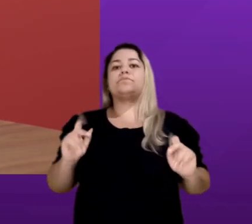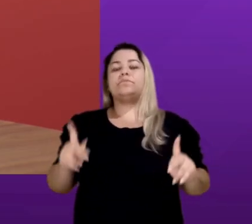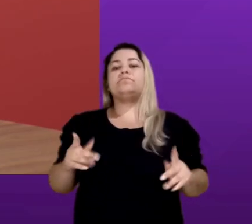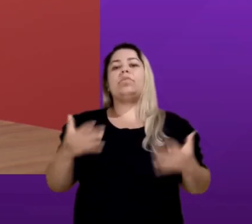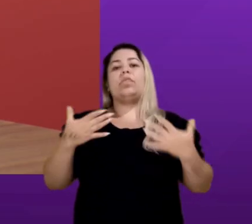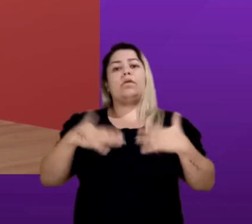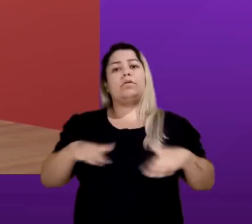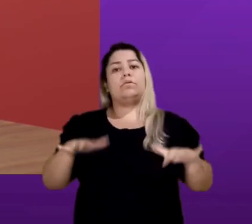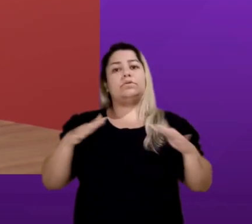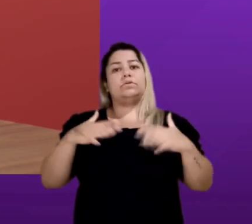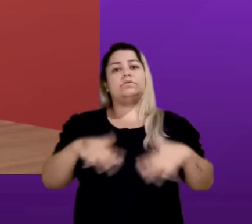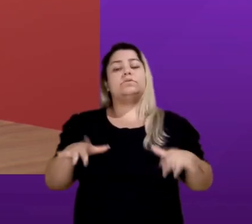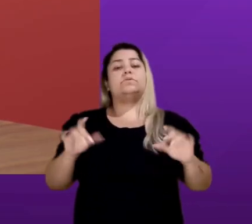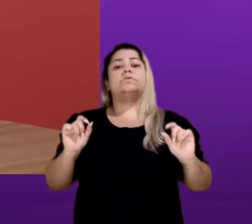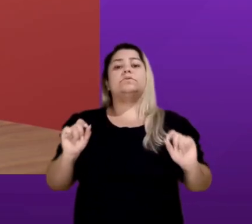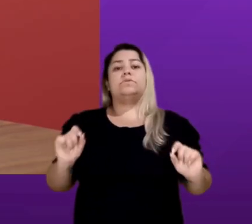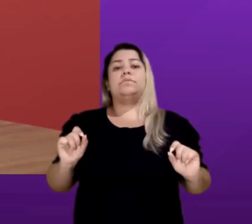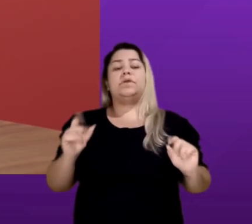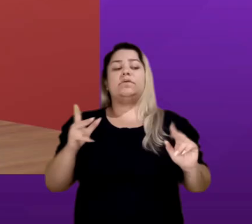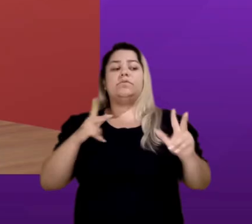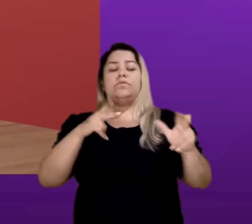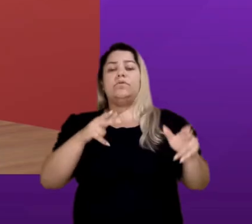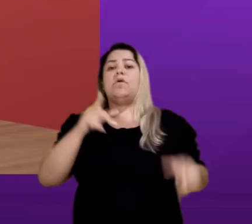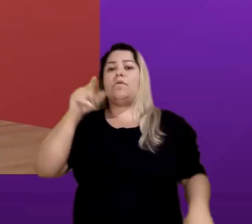essa é a forma como eu fui